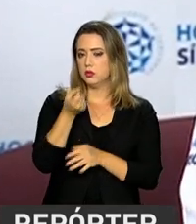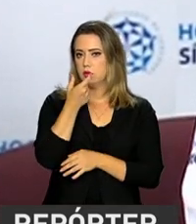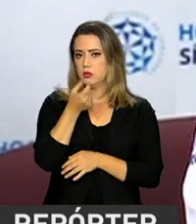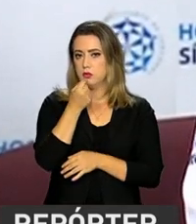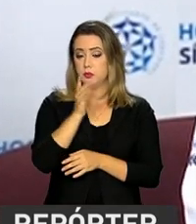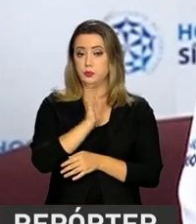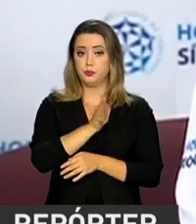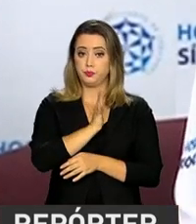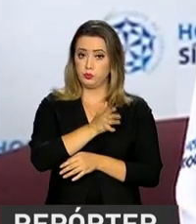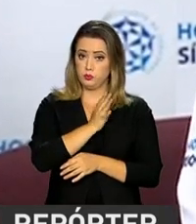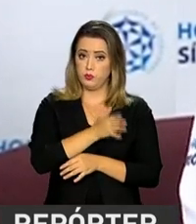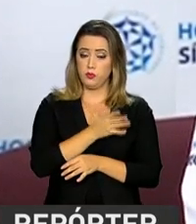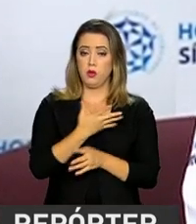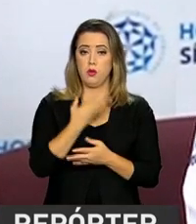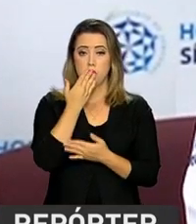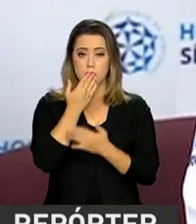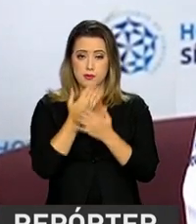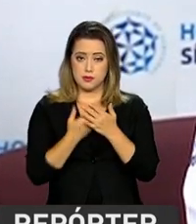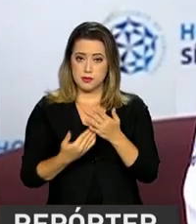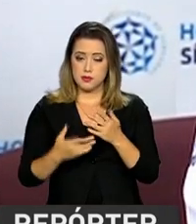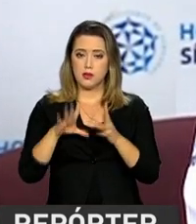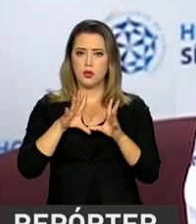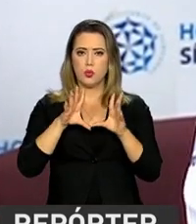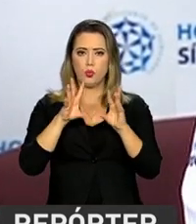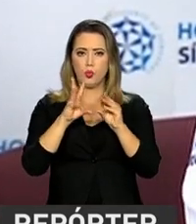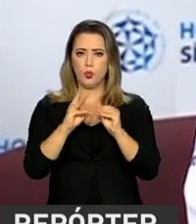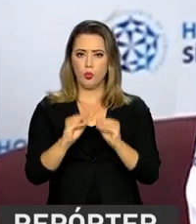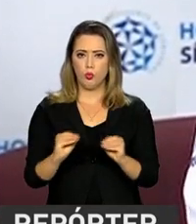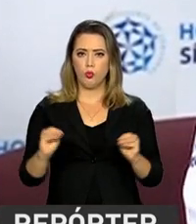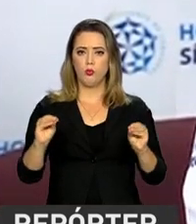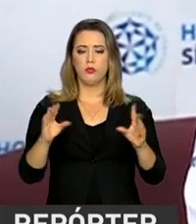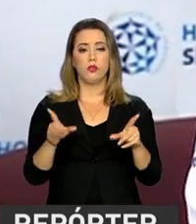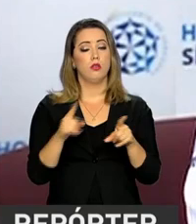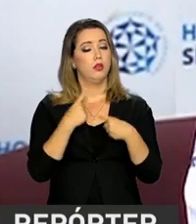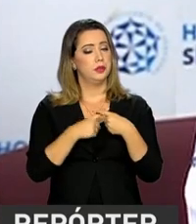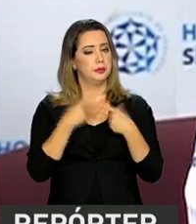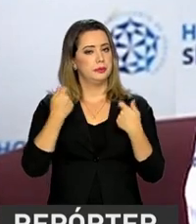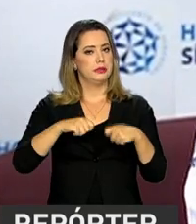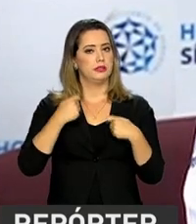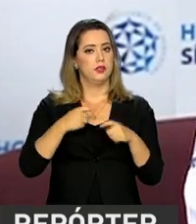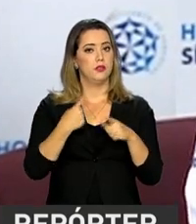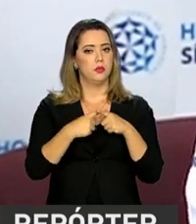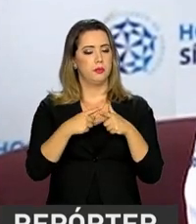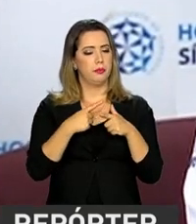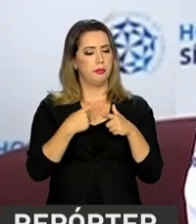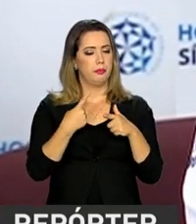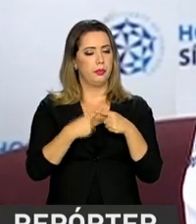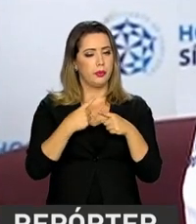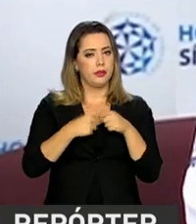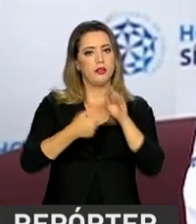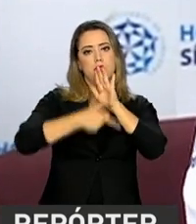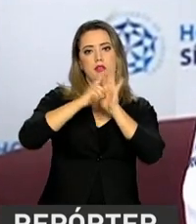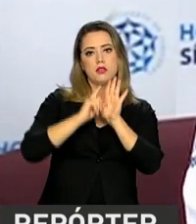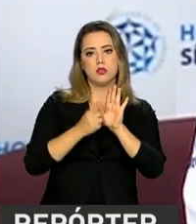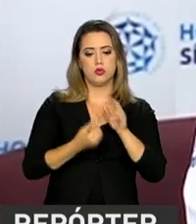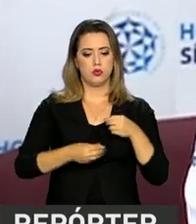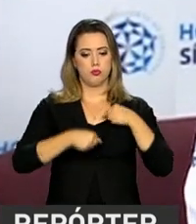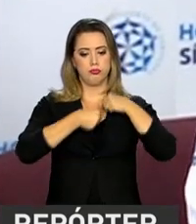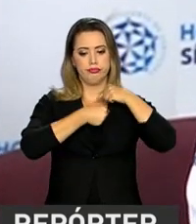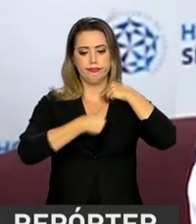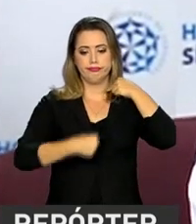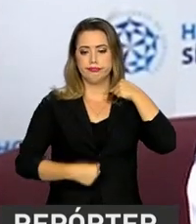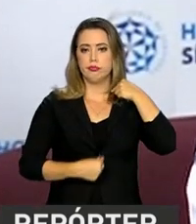fazendo com remédio para afinar o sangue algo preventivo por conta da obstrução parcial de uma artéria do coração mas assim que ele se